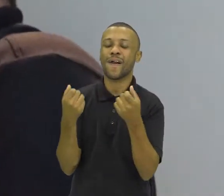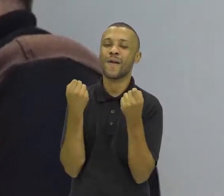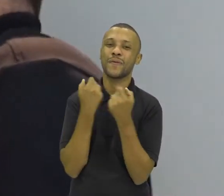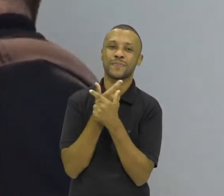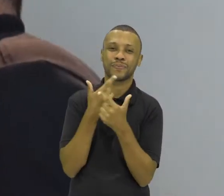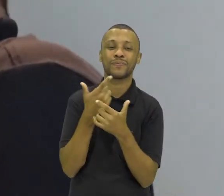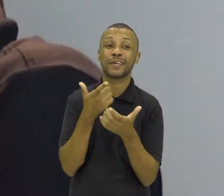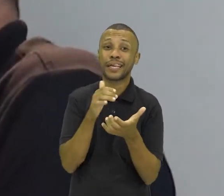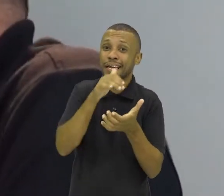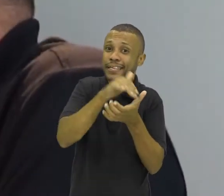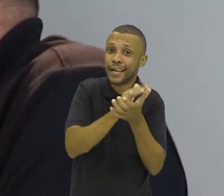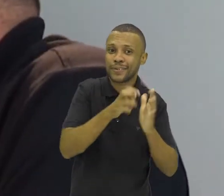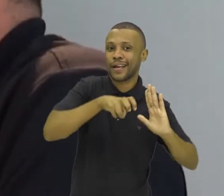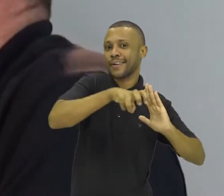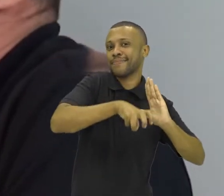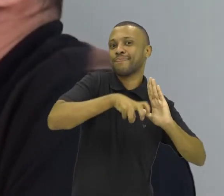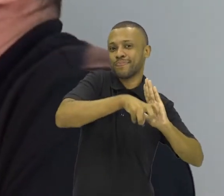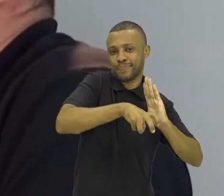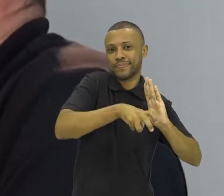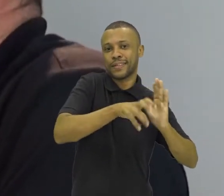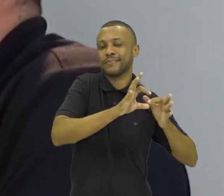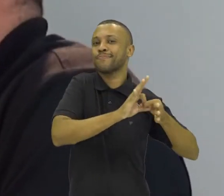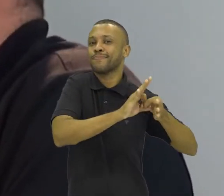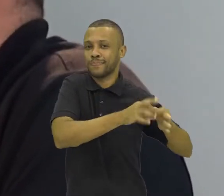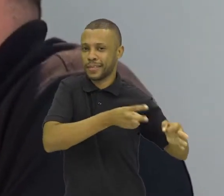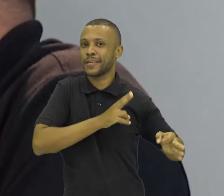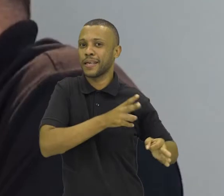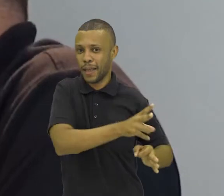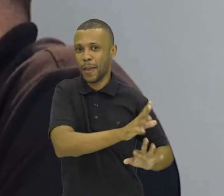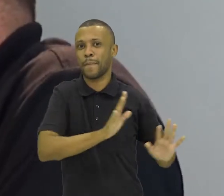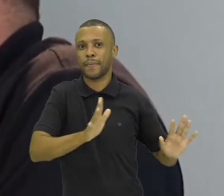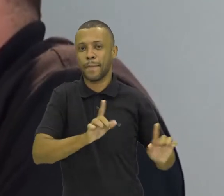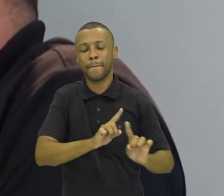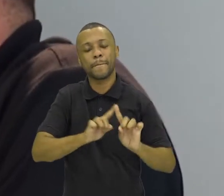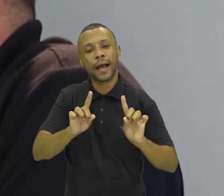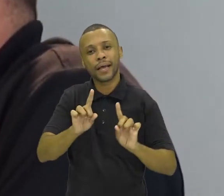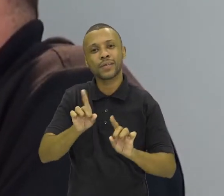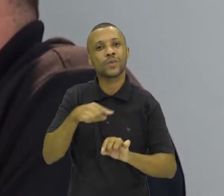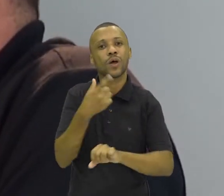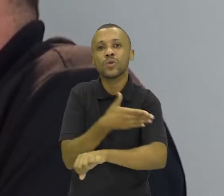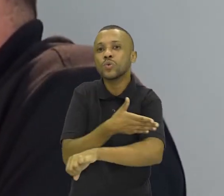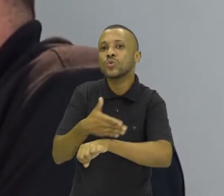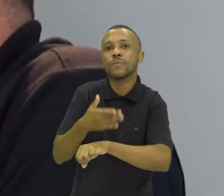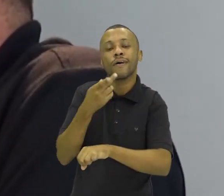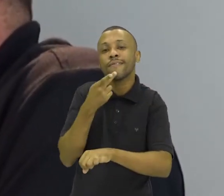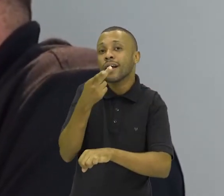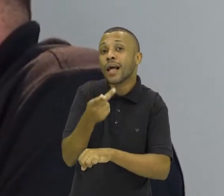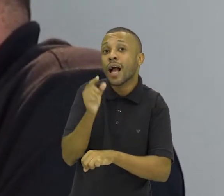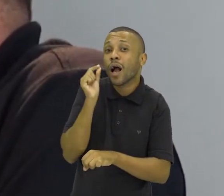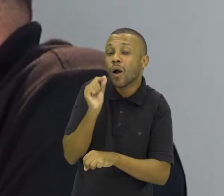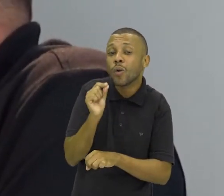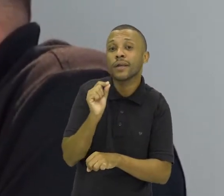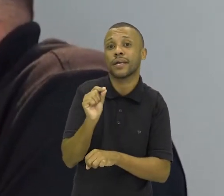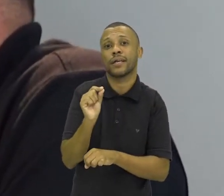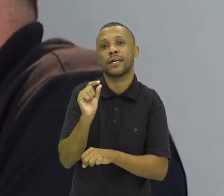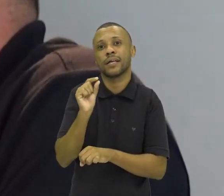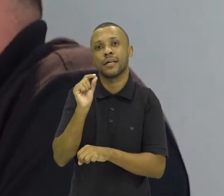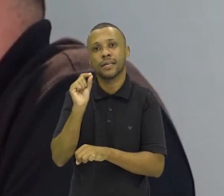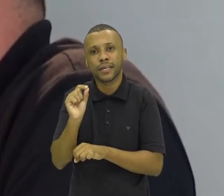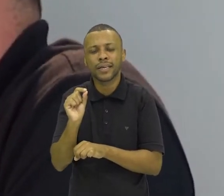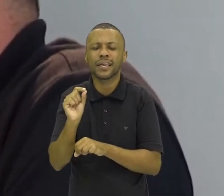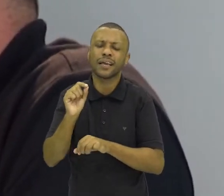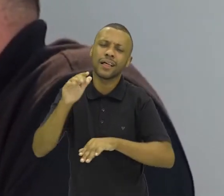dela. Mas não, é literalmente algo que eu não posso. A gente costuma dizer, né, que o momento de pensar é